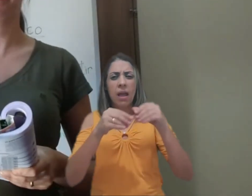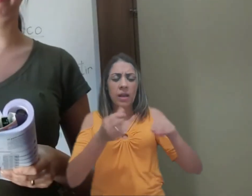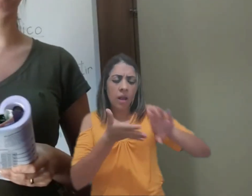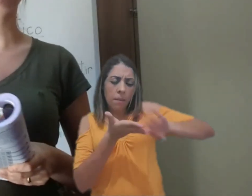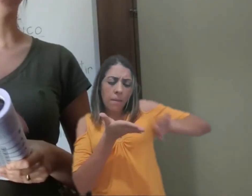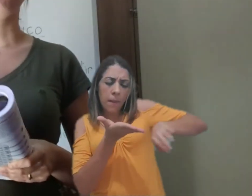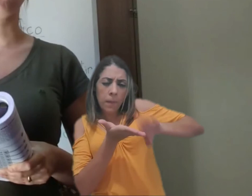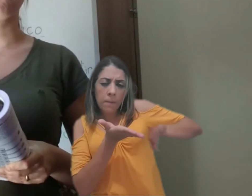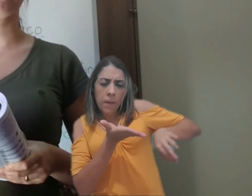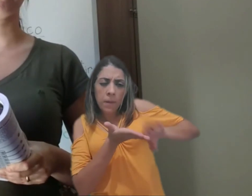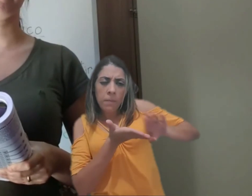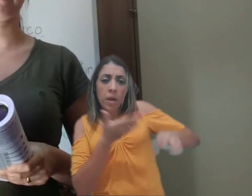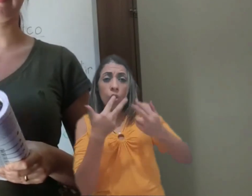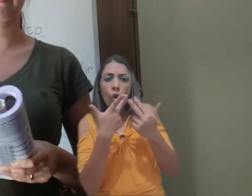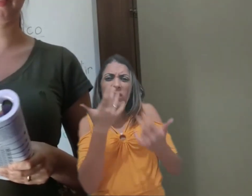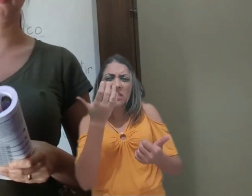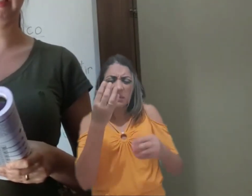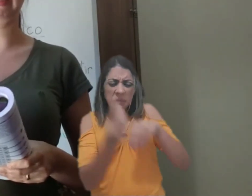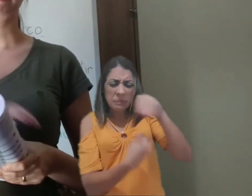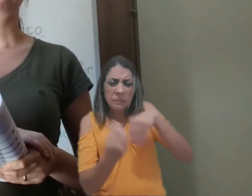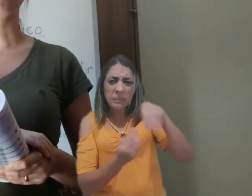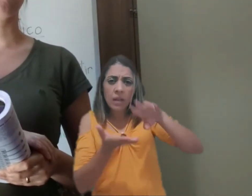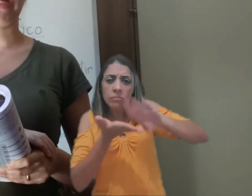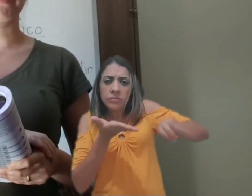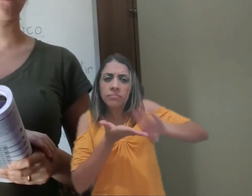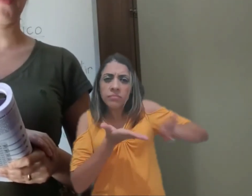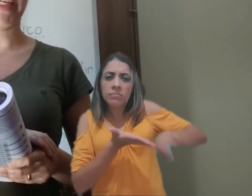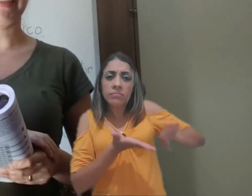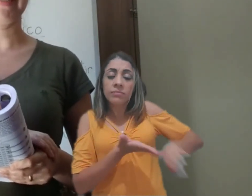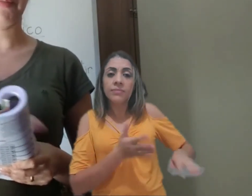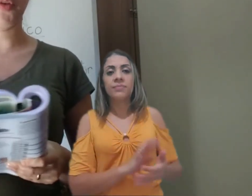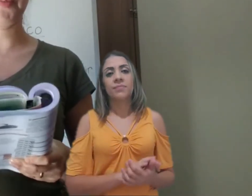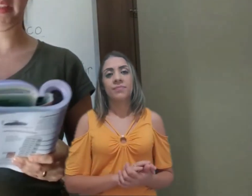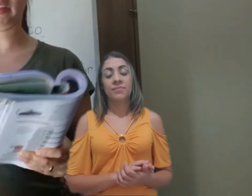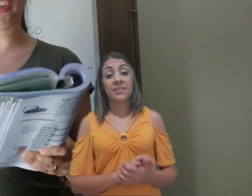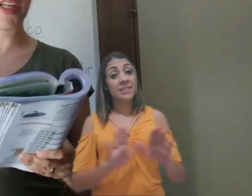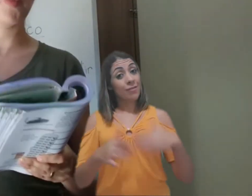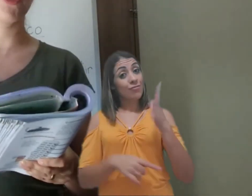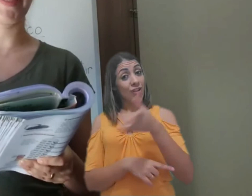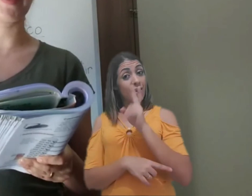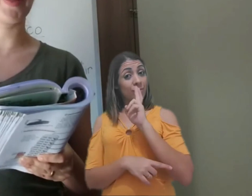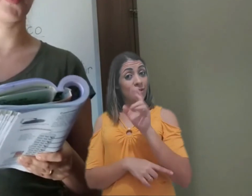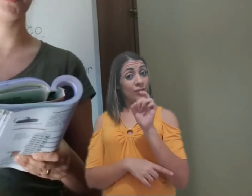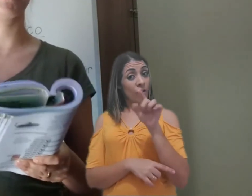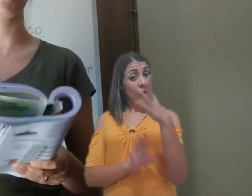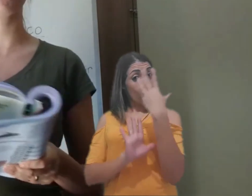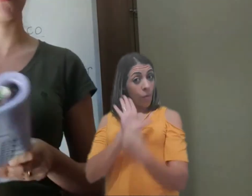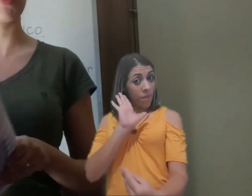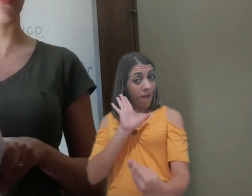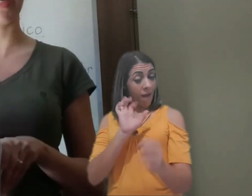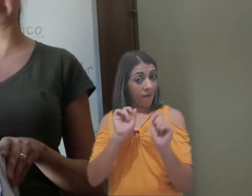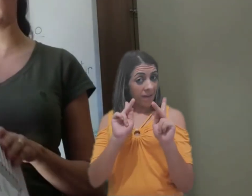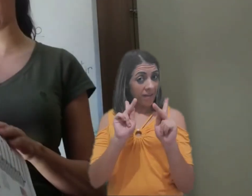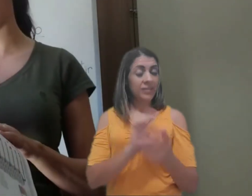rocha, areia, outras substâncias que estejam ali misturadas com ele, tá bom? Então, já respondi essa pergunta, né? Só